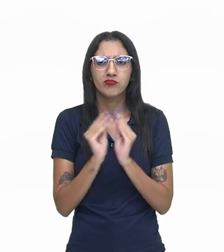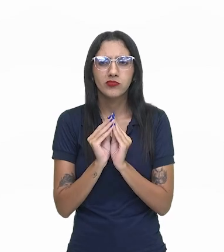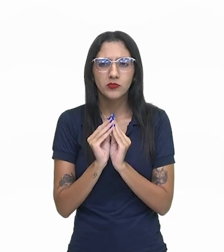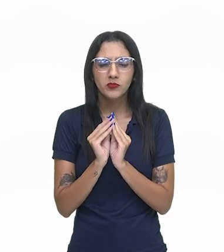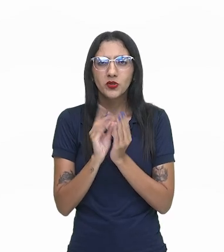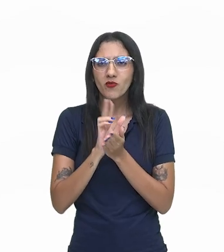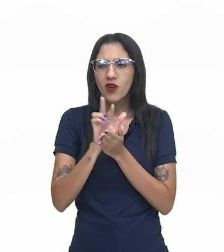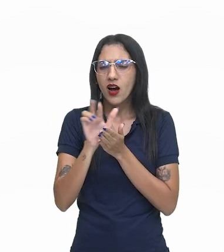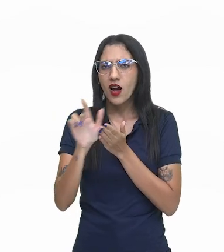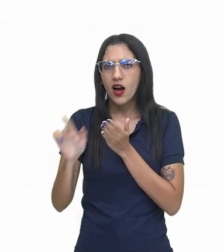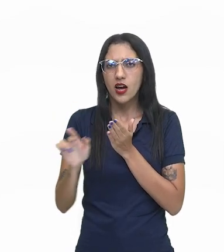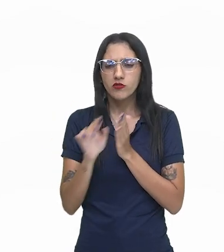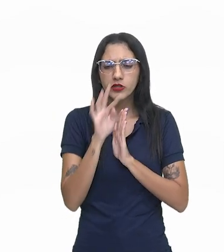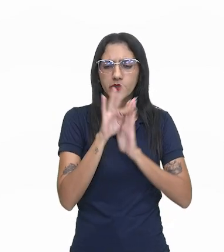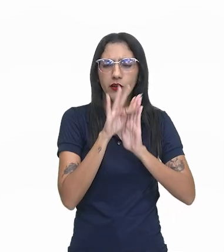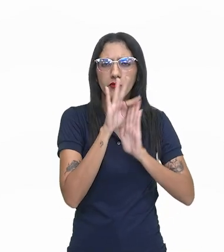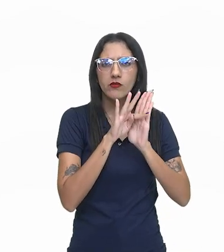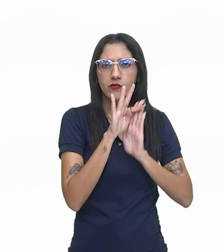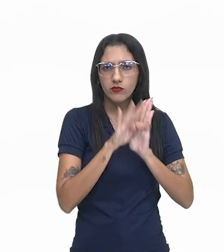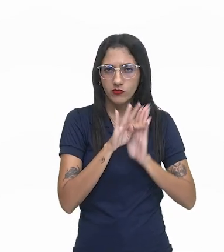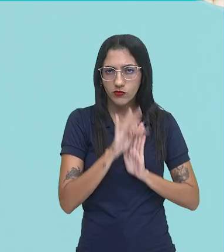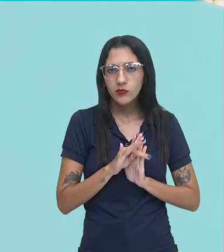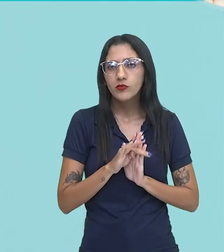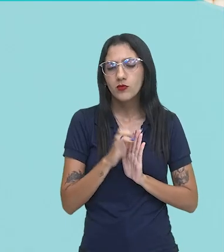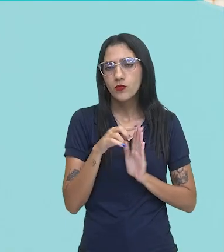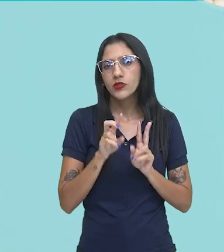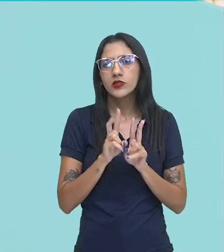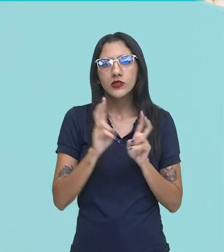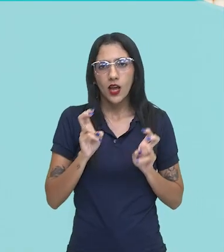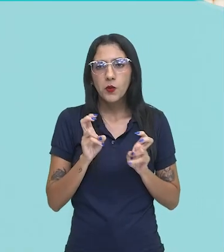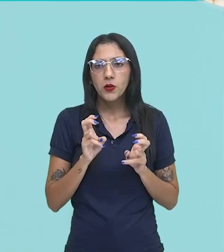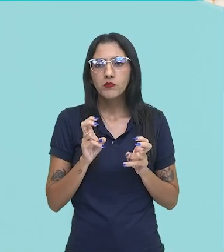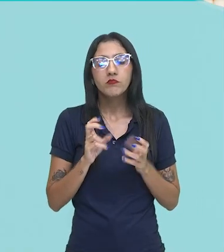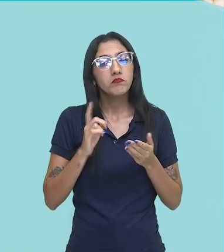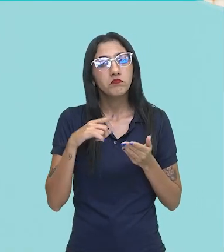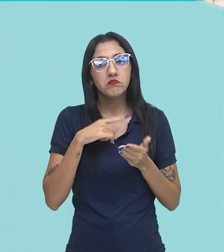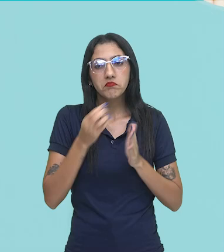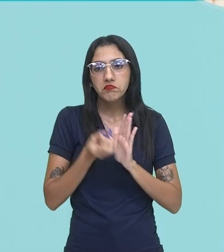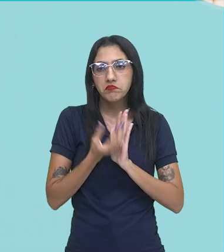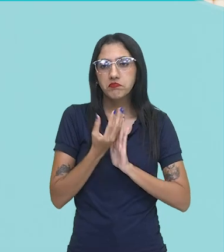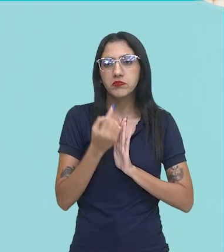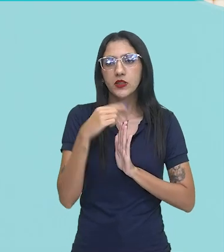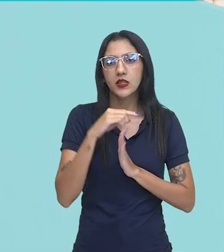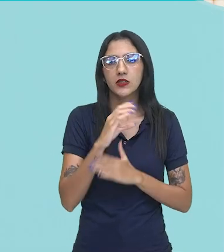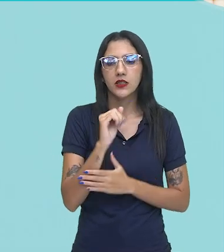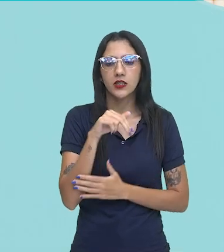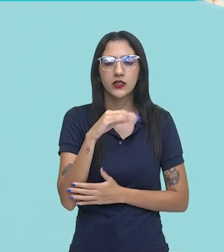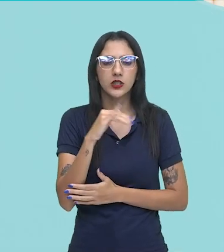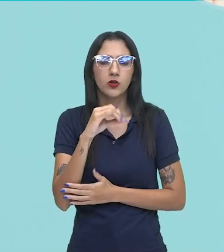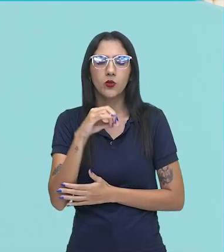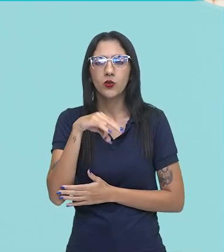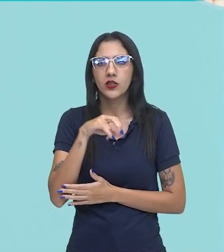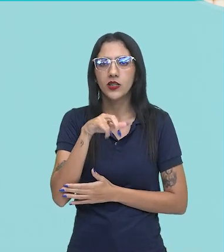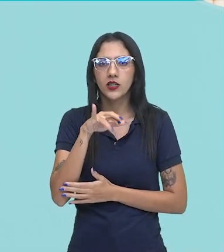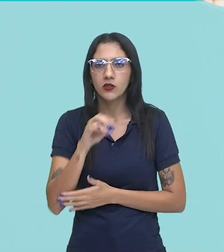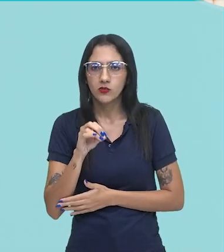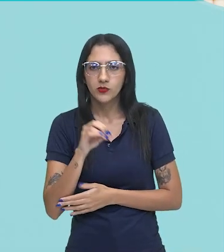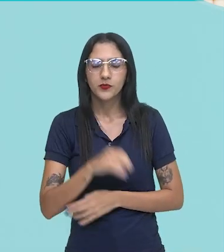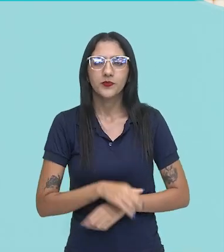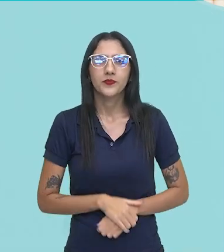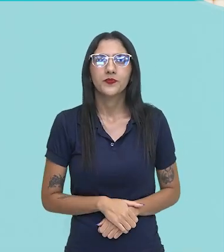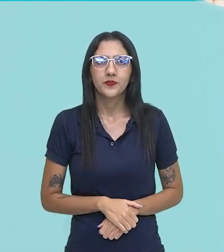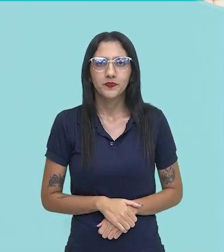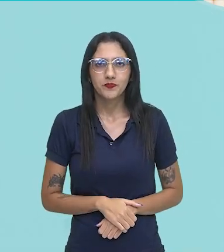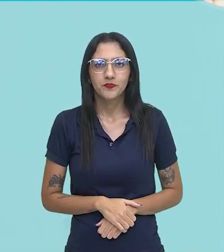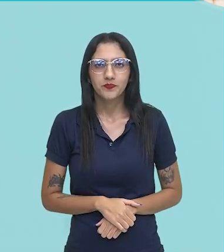de cantigas, né? Então, originou-se o cancioneiro, esta obra. A gente vai